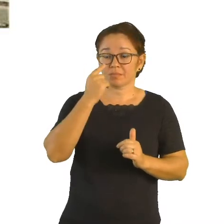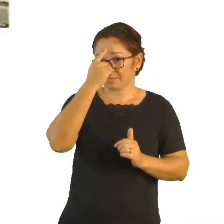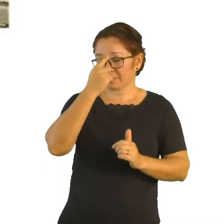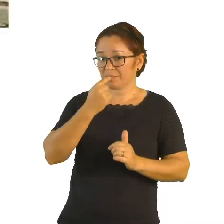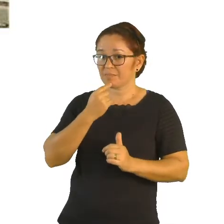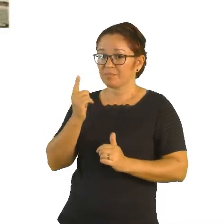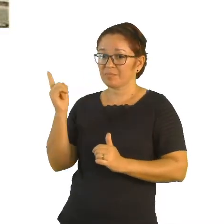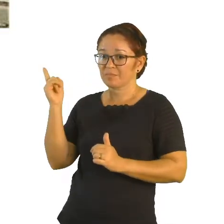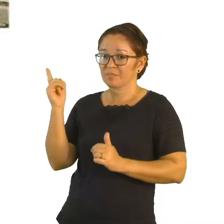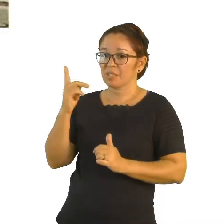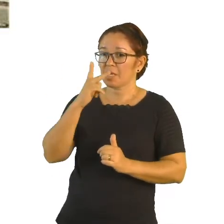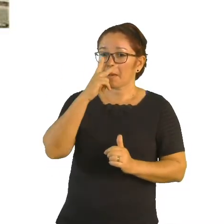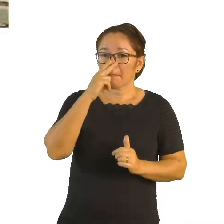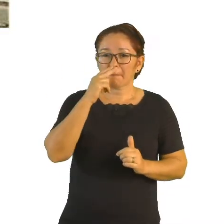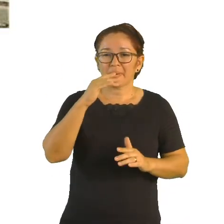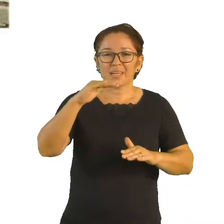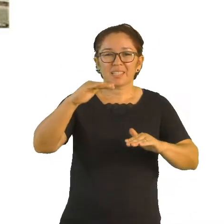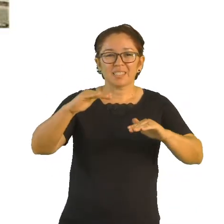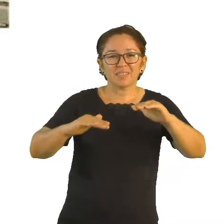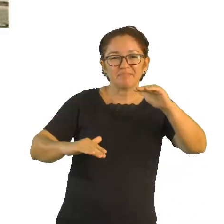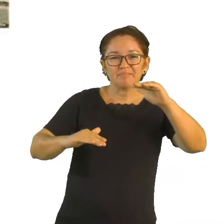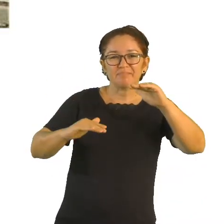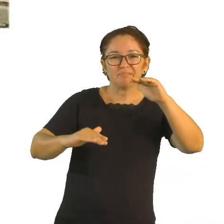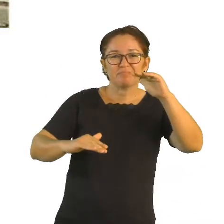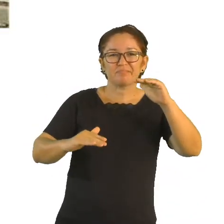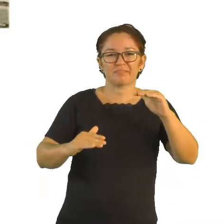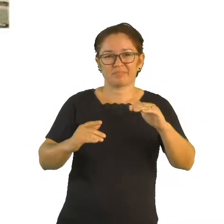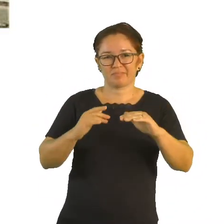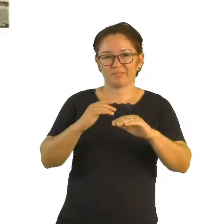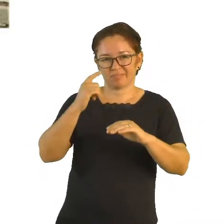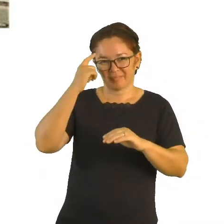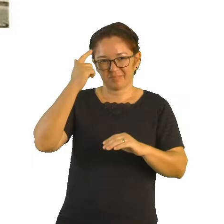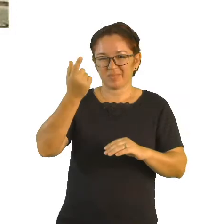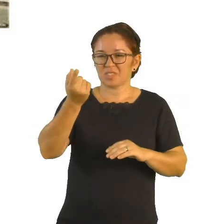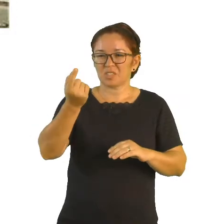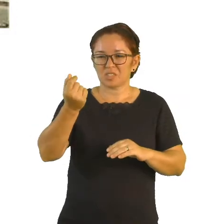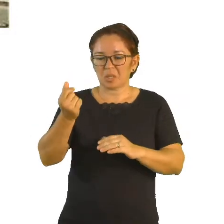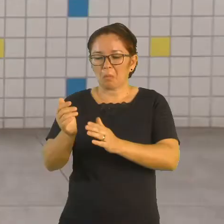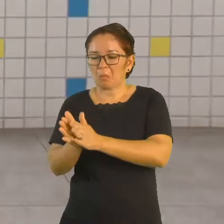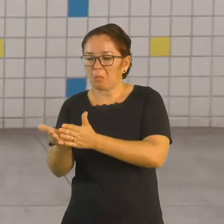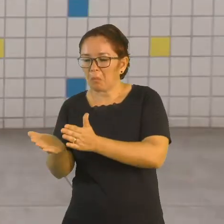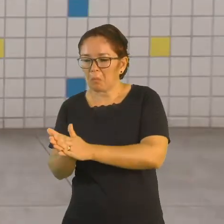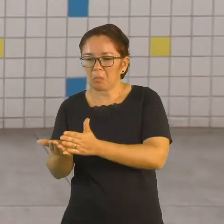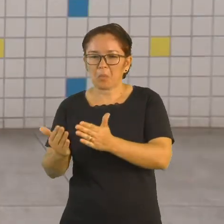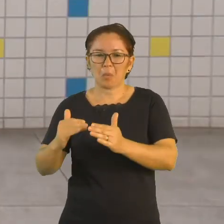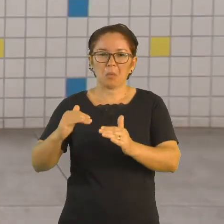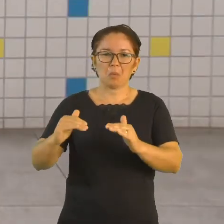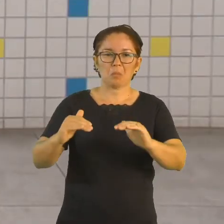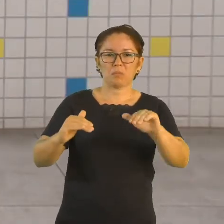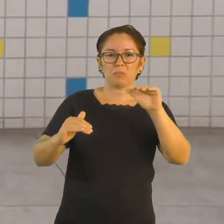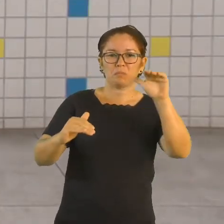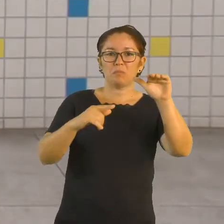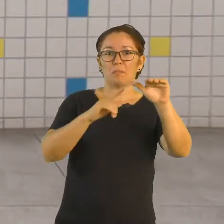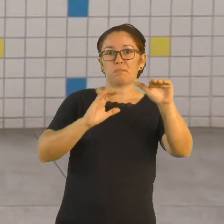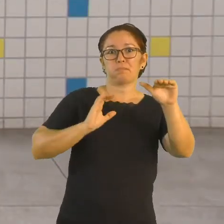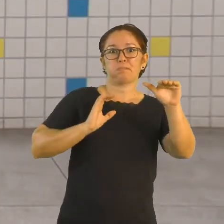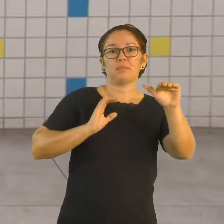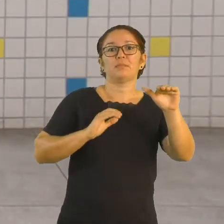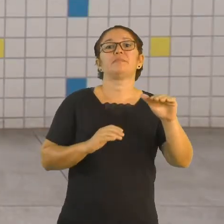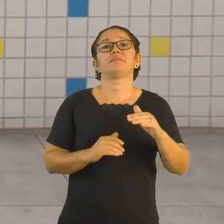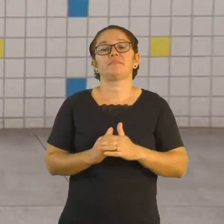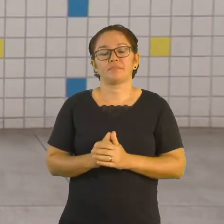econômica pela distribuição desigual de renda em determinada região. Vocês sabem quais são os estados